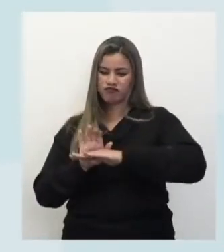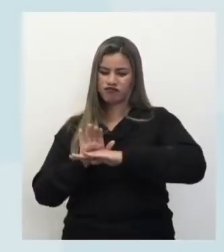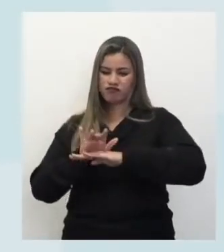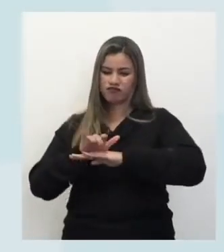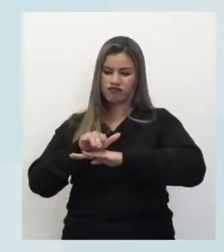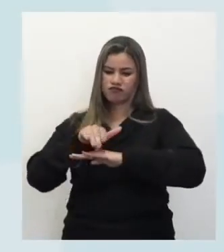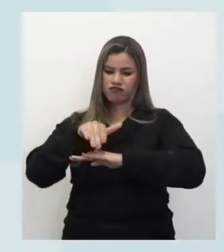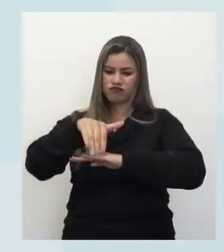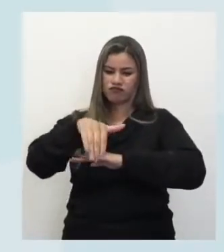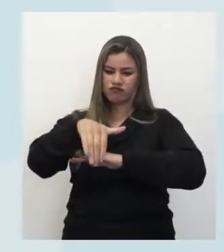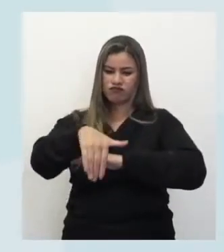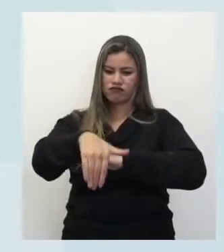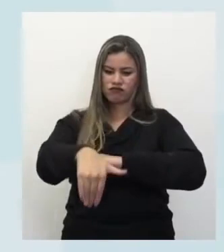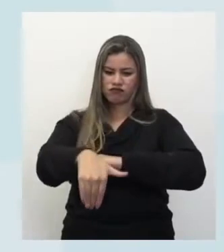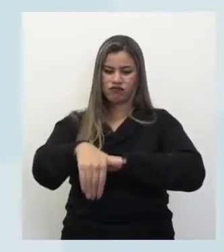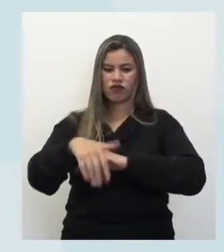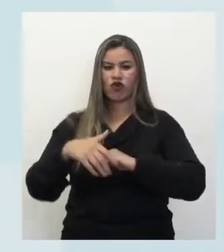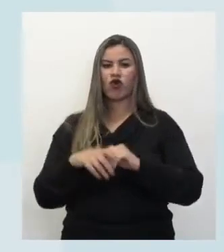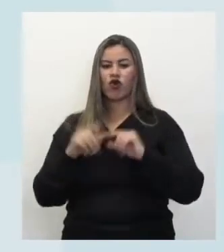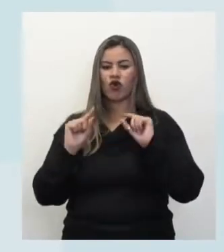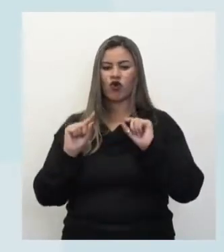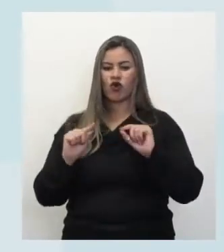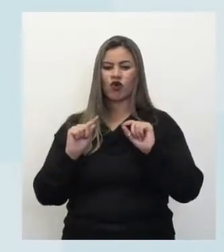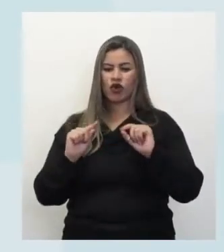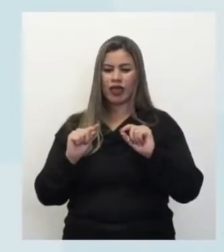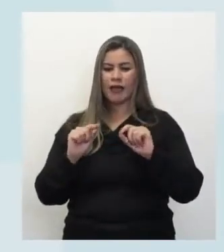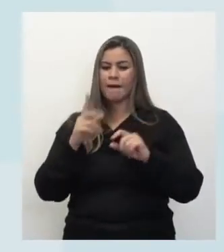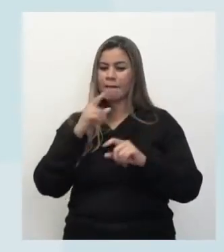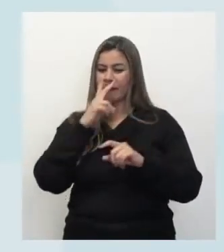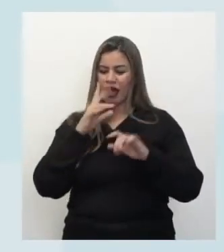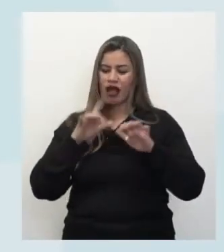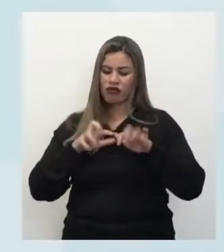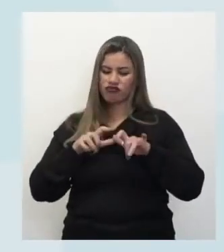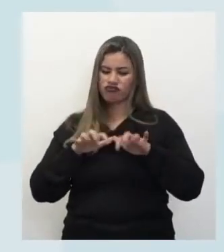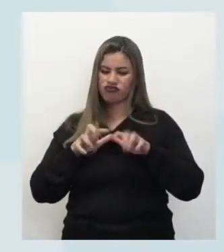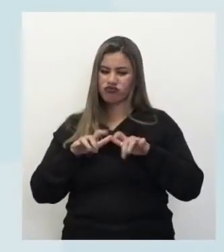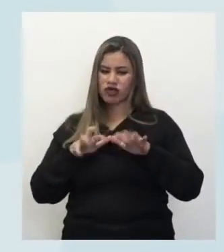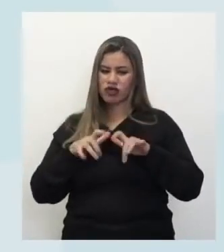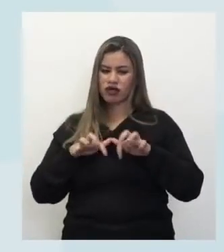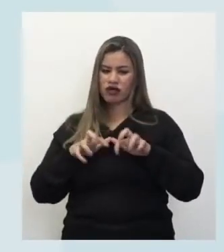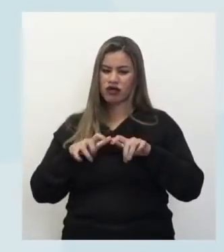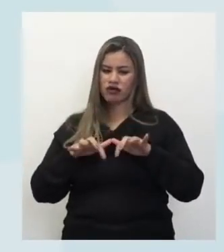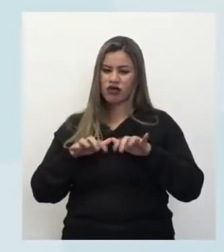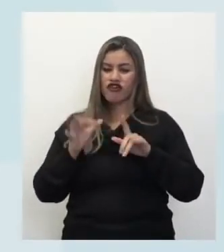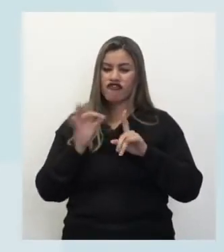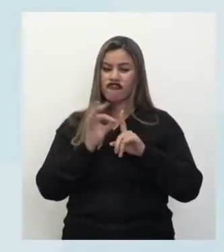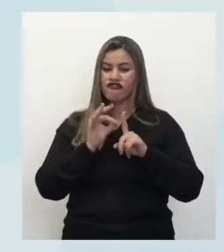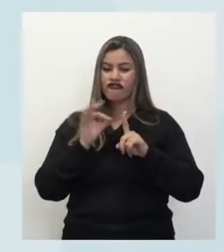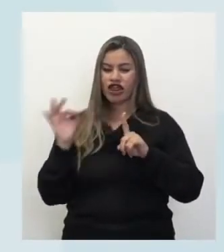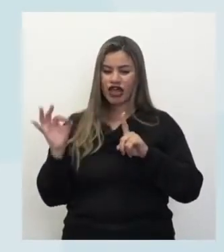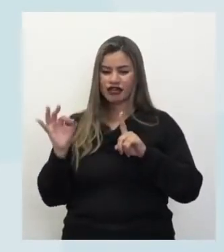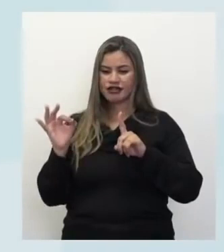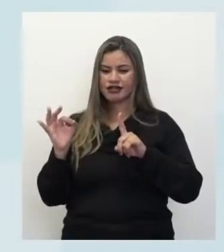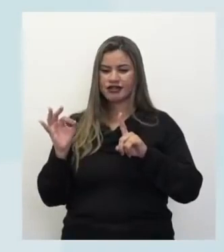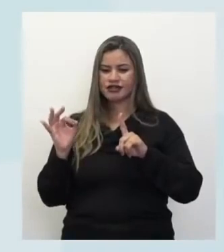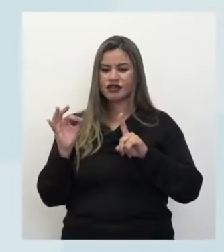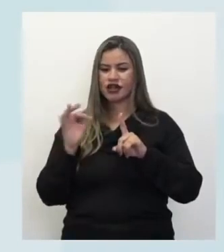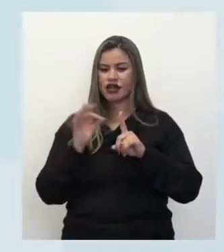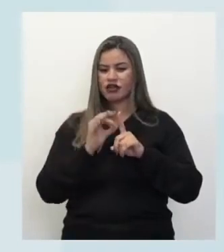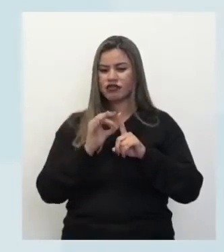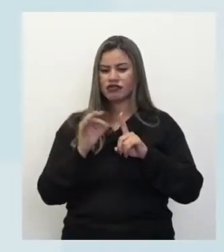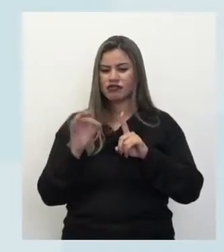datilografia, ele parece que foi digitado alguma coisa. Foi digitado ali um dizer. Digitado